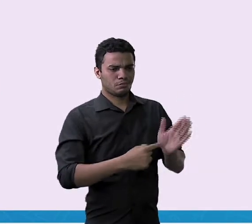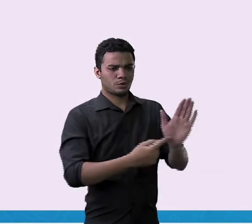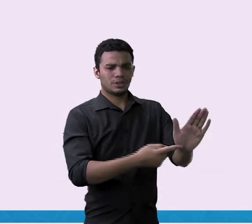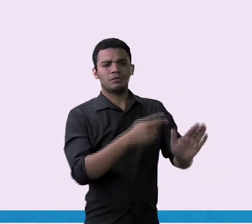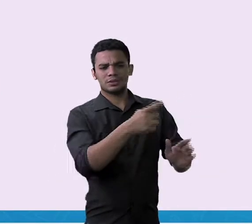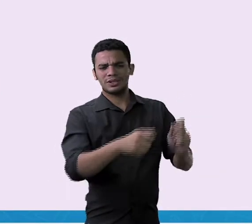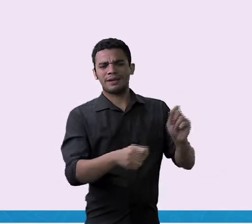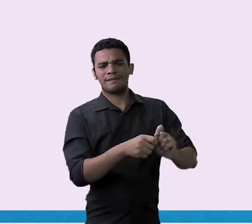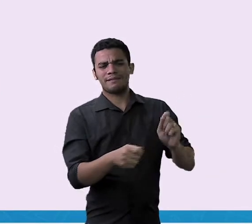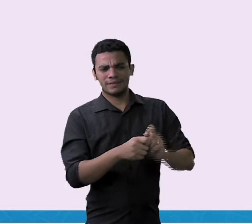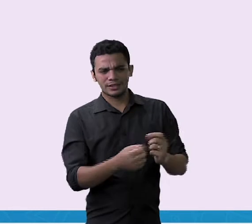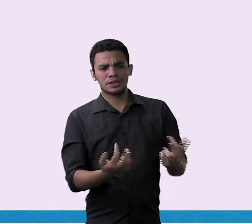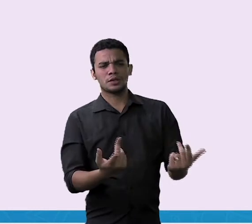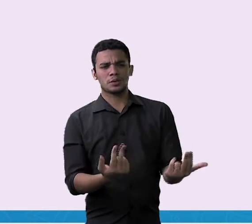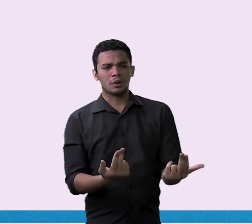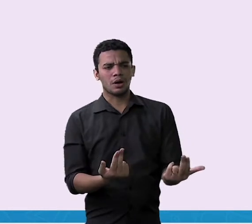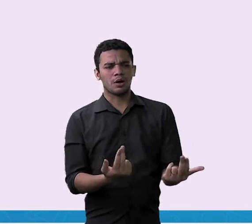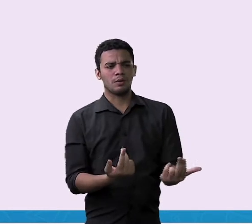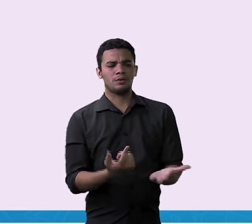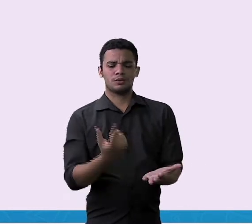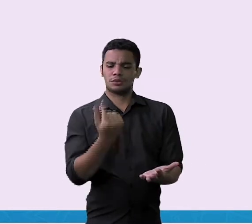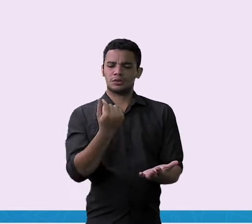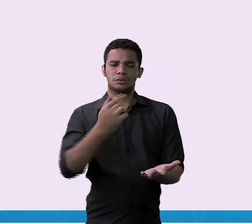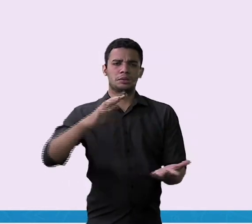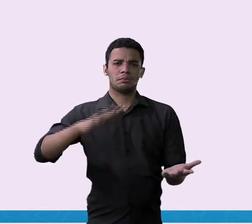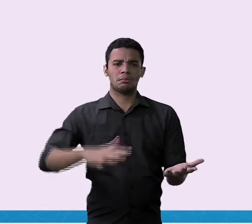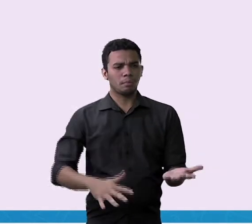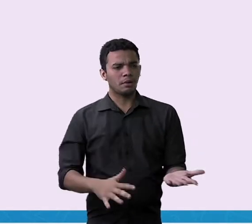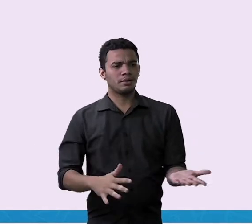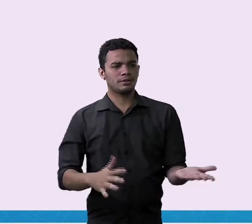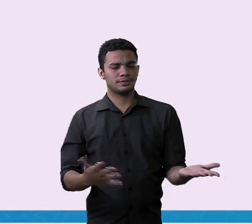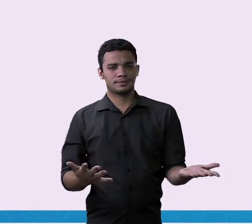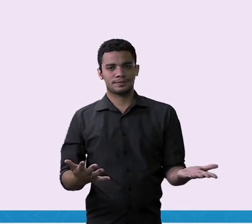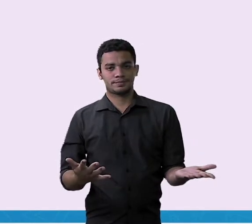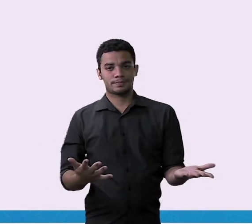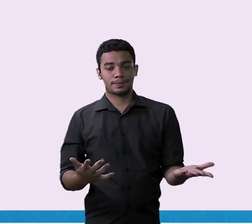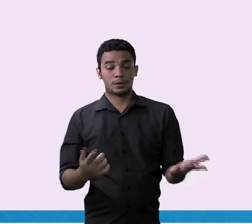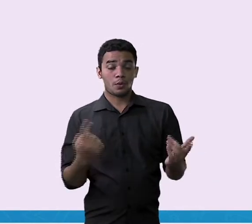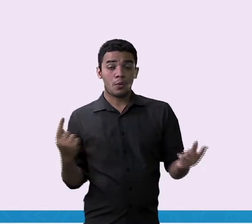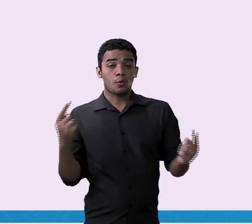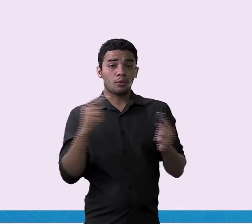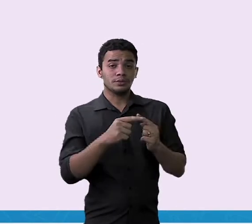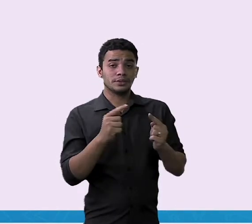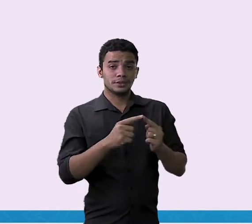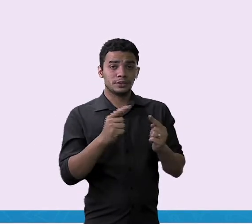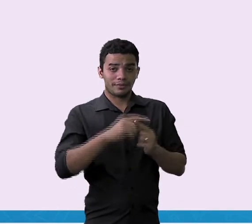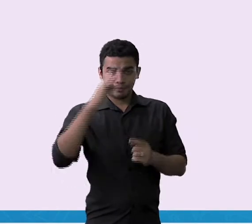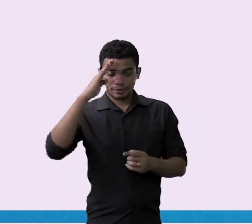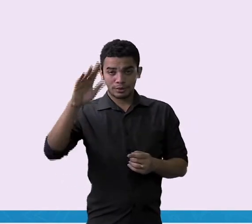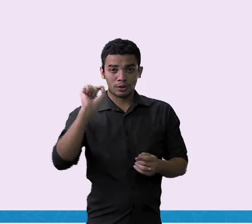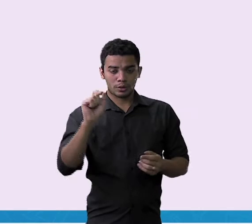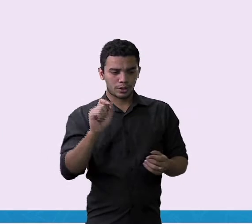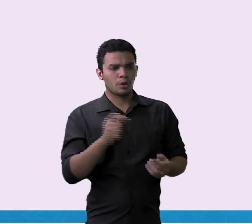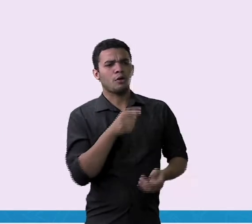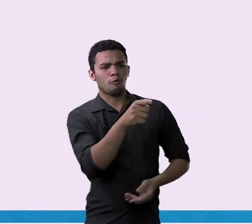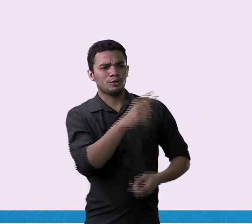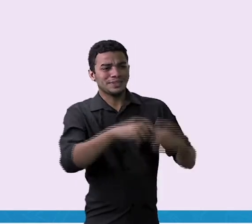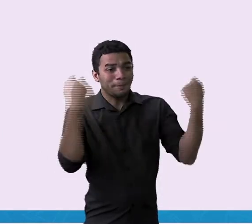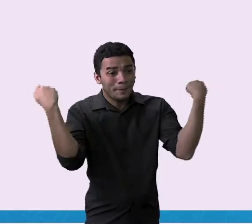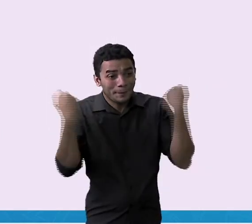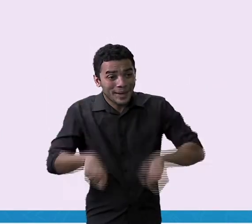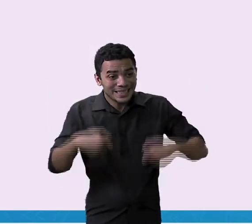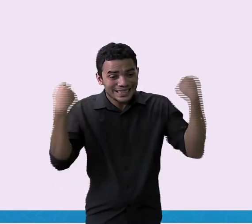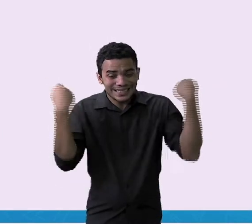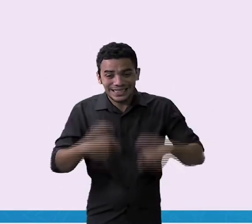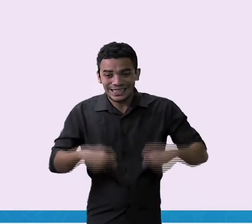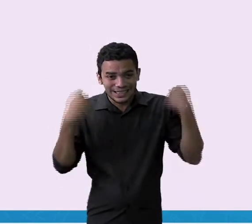publicitário? Ele vai convencer ao público-alvo dele a adquirir aquele produto